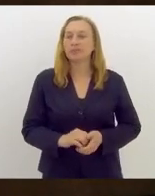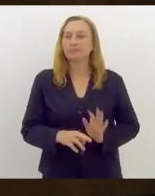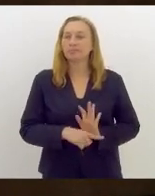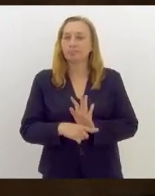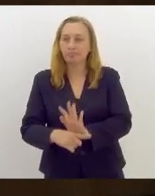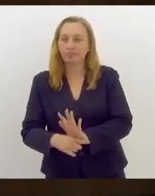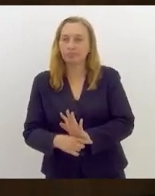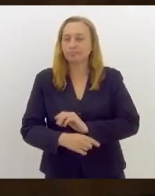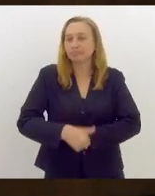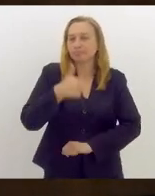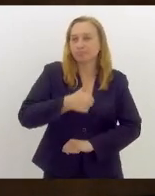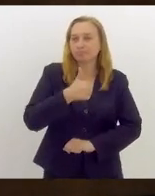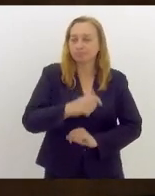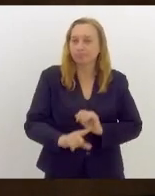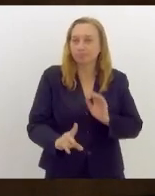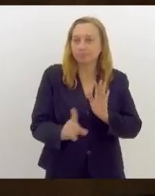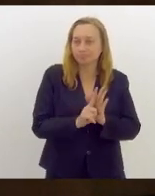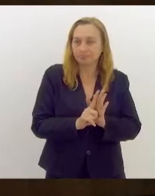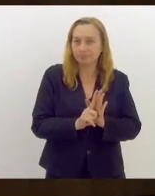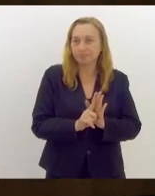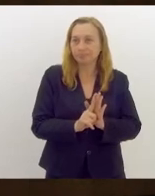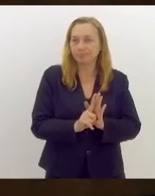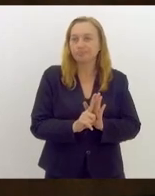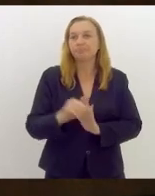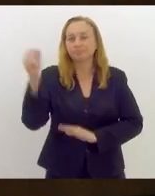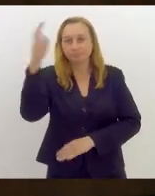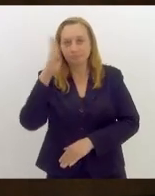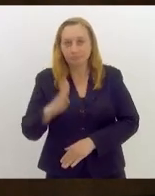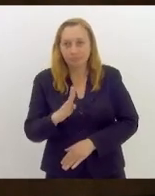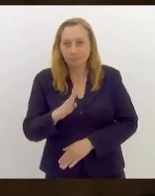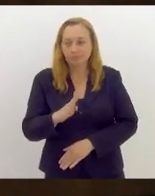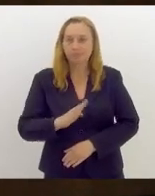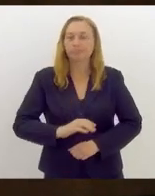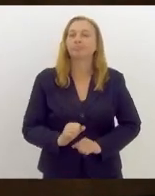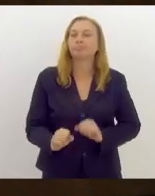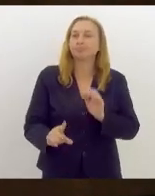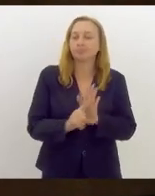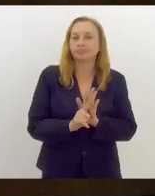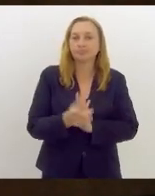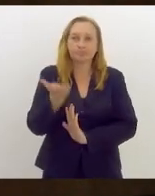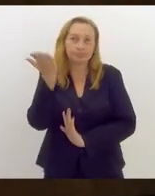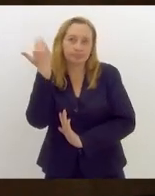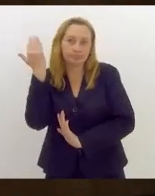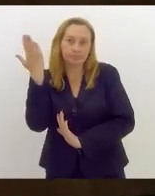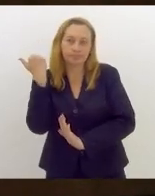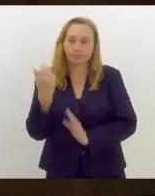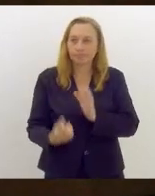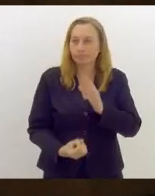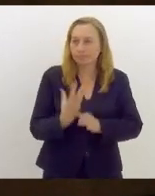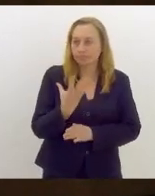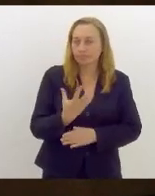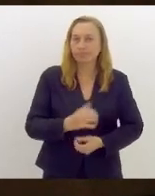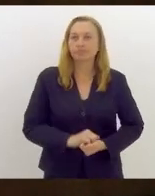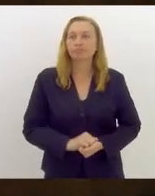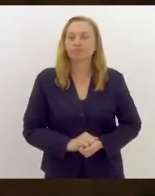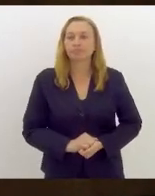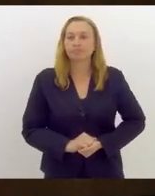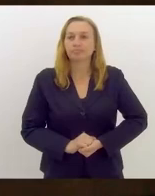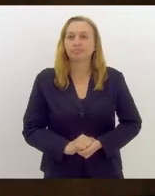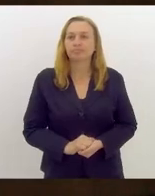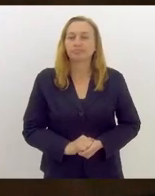primeira lei de integridade do Brasil que foi feito na legislatura passada o autor